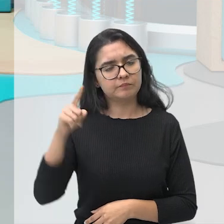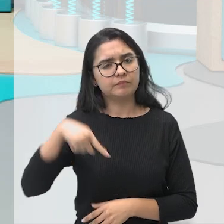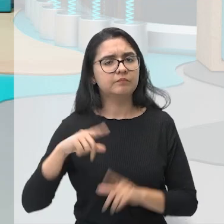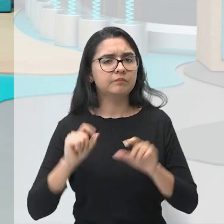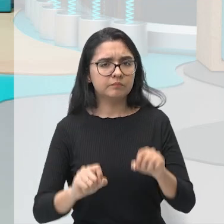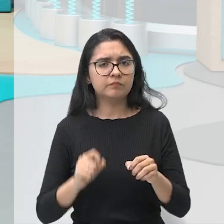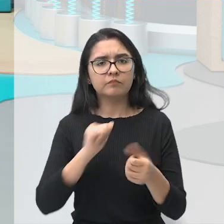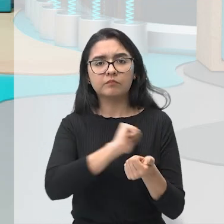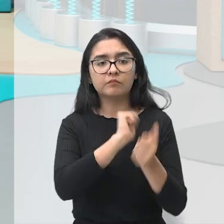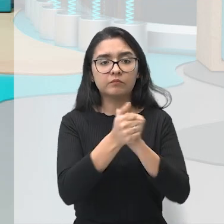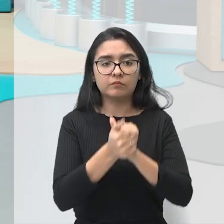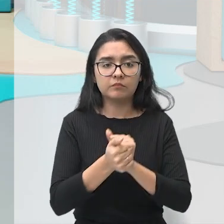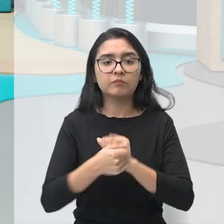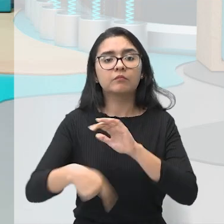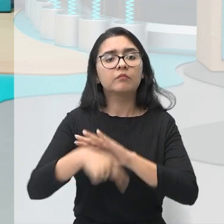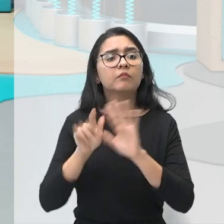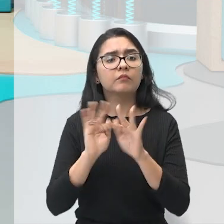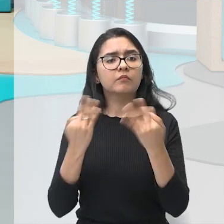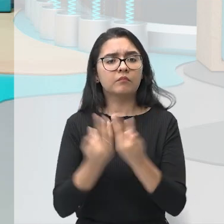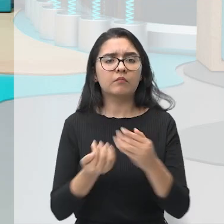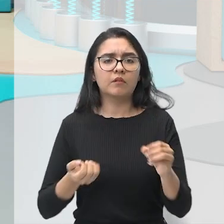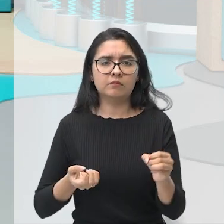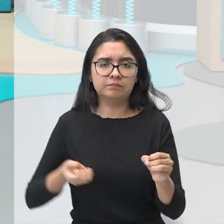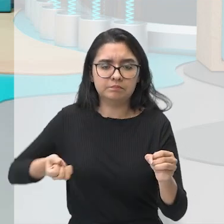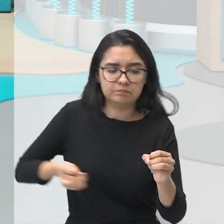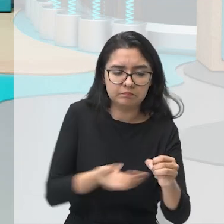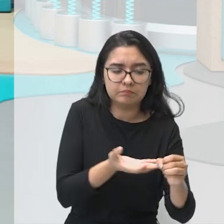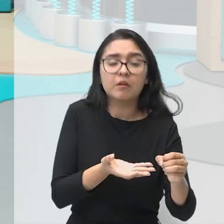ela é um esporte da família, isso porque,